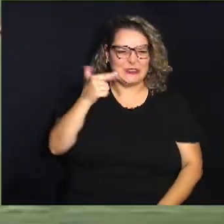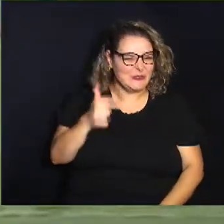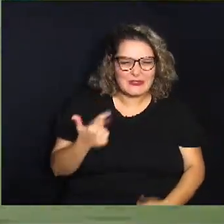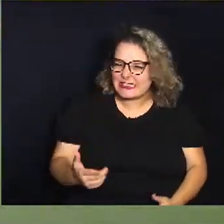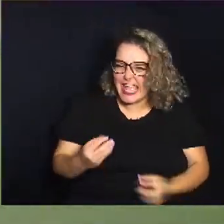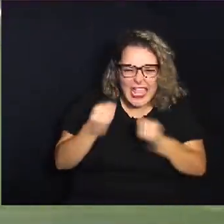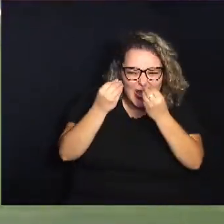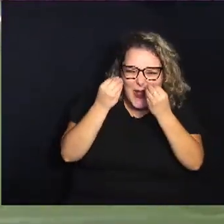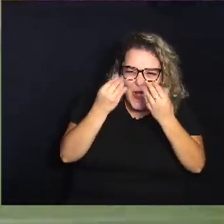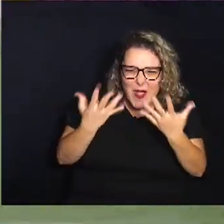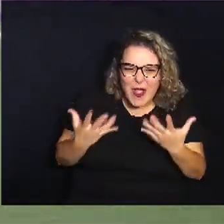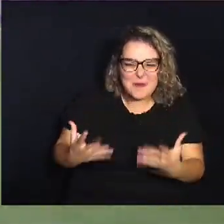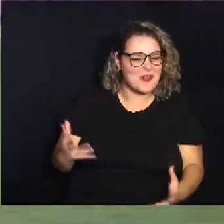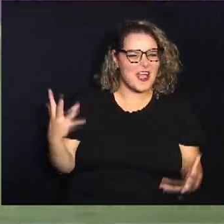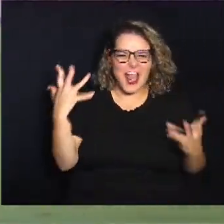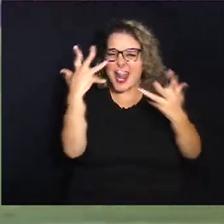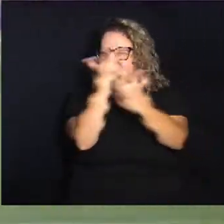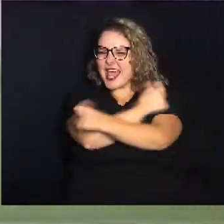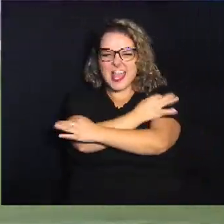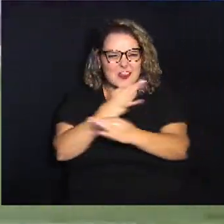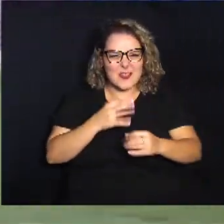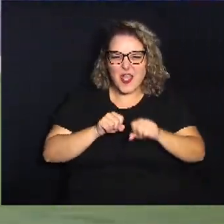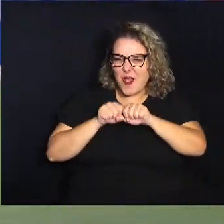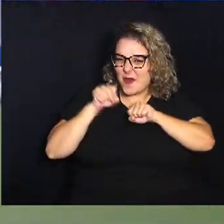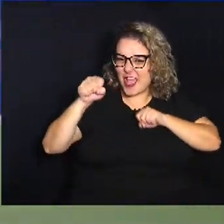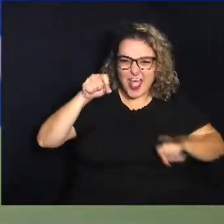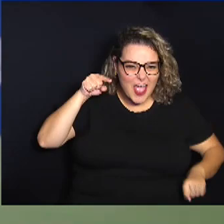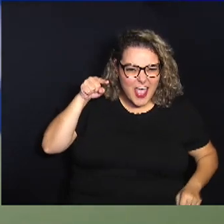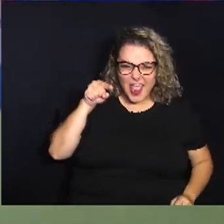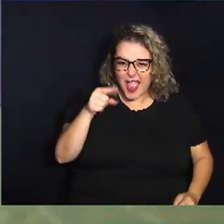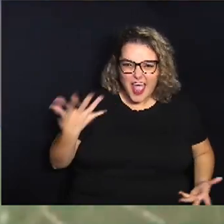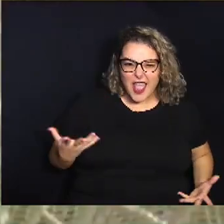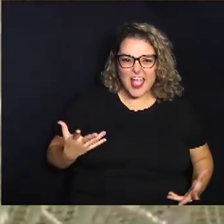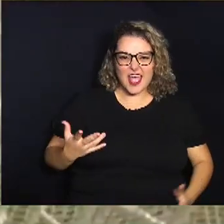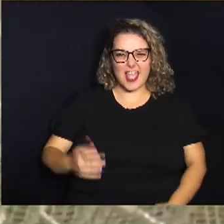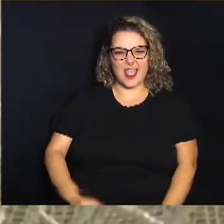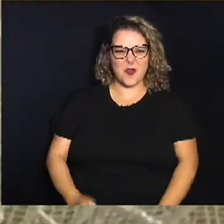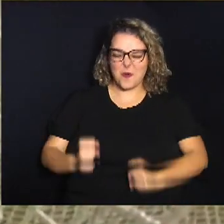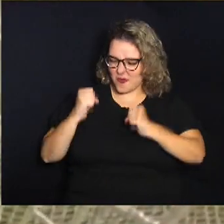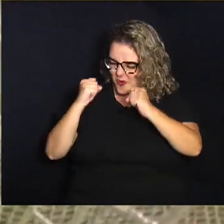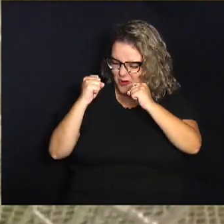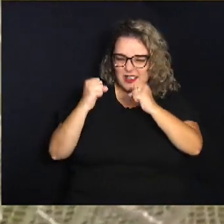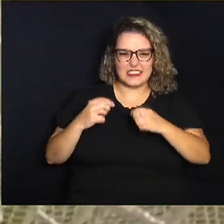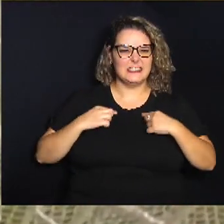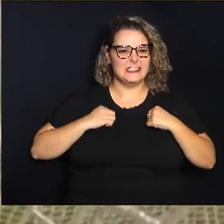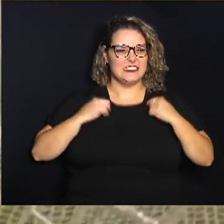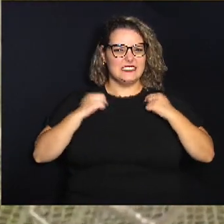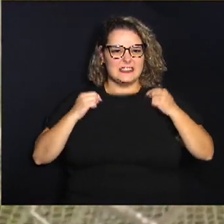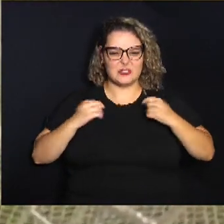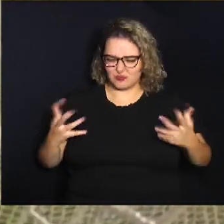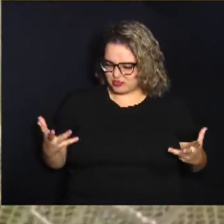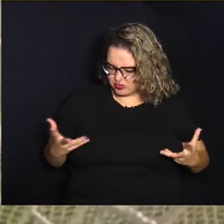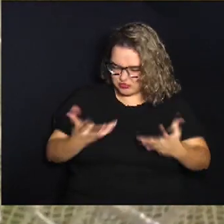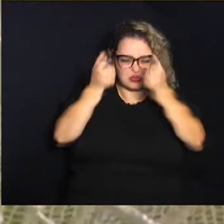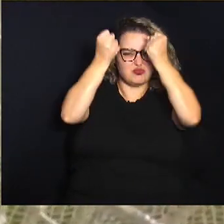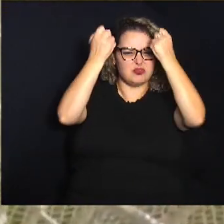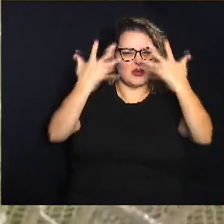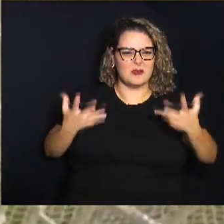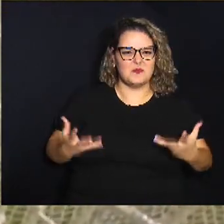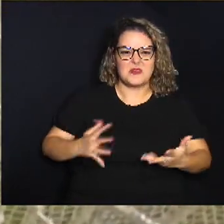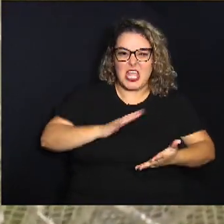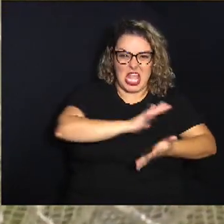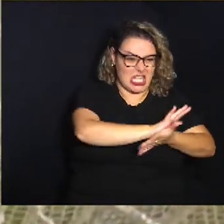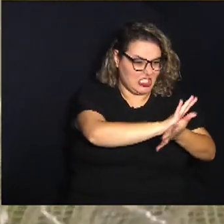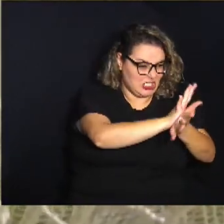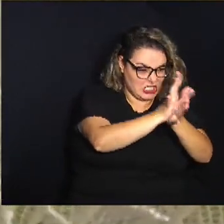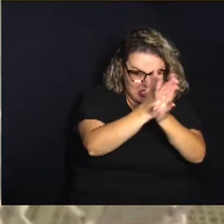para outra o herói é você Fumagali essa camisa não enverga varal não ela destrói